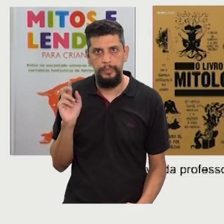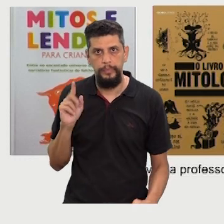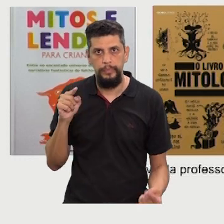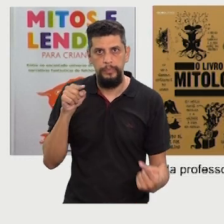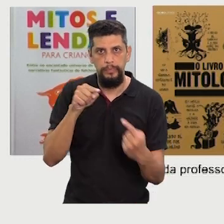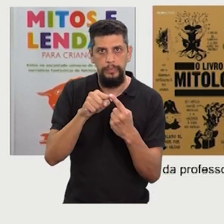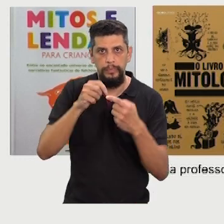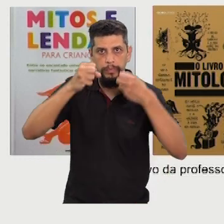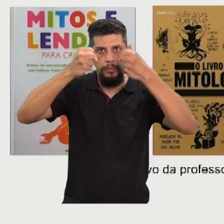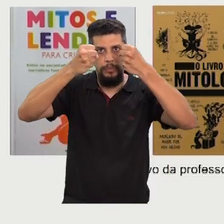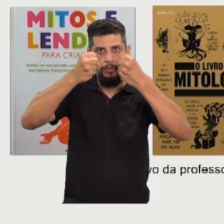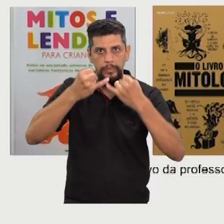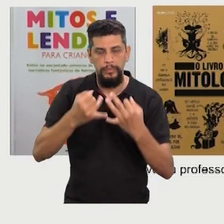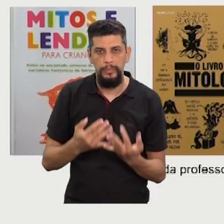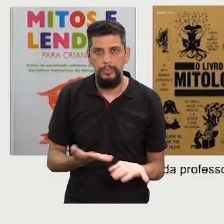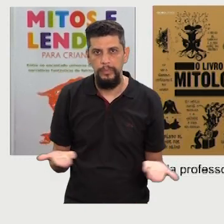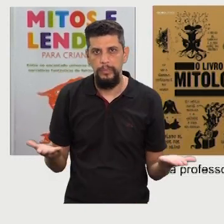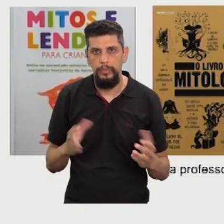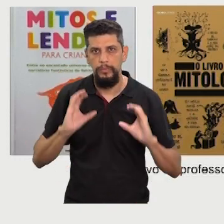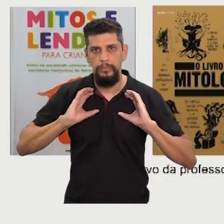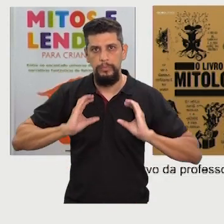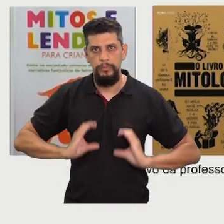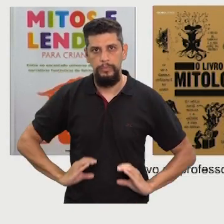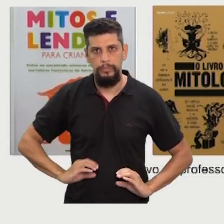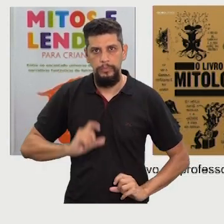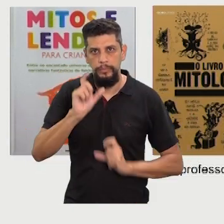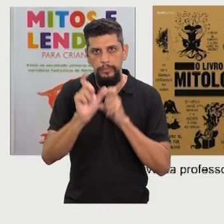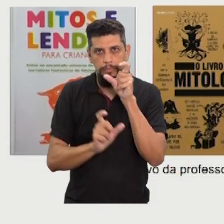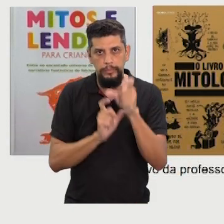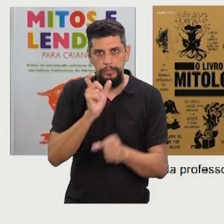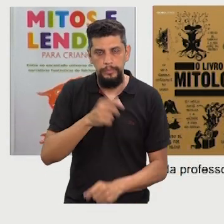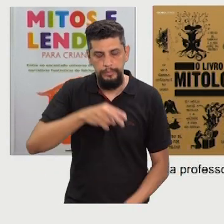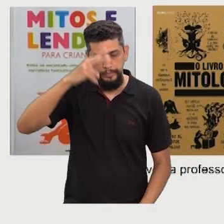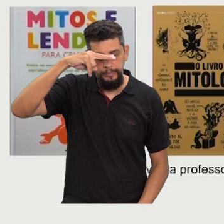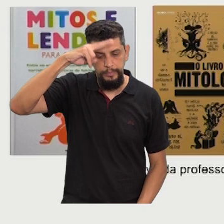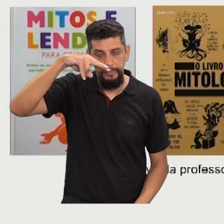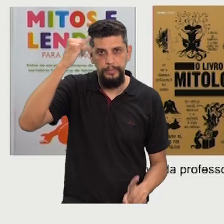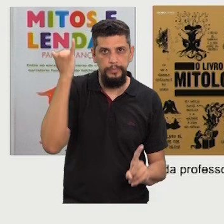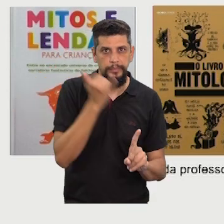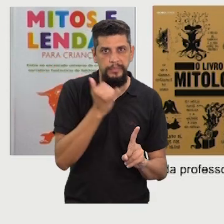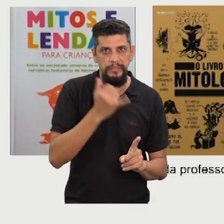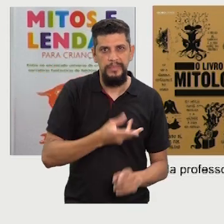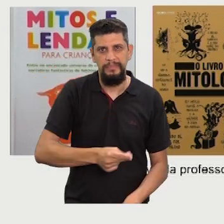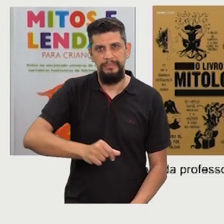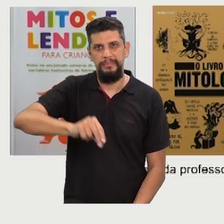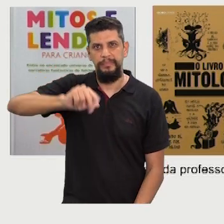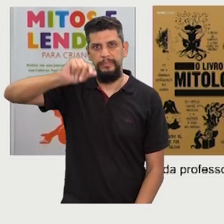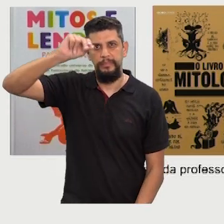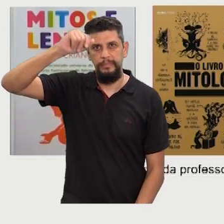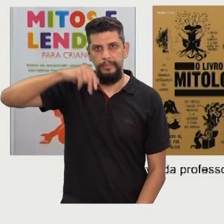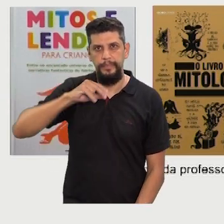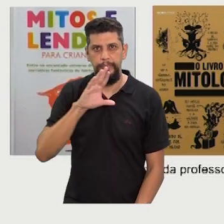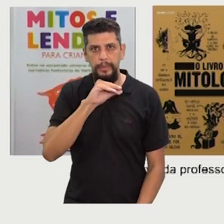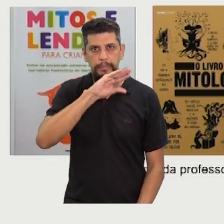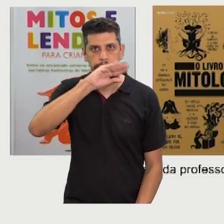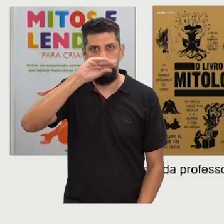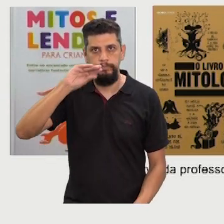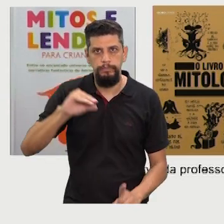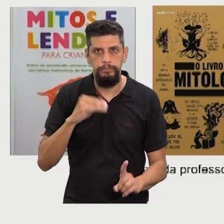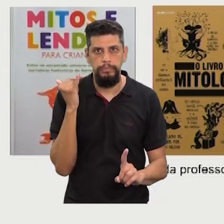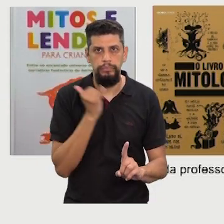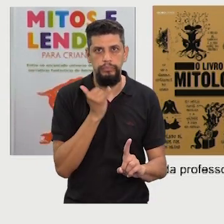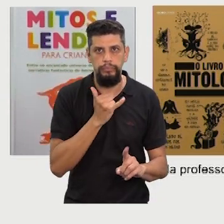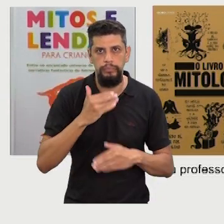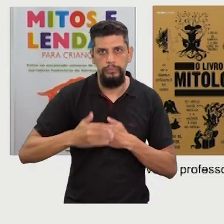esse objetivo de explicar algo, né, a origem de algo, um comportamento humano. São narrativas populares, muito antigas, transmitidas oralmente,